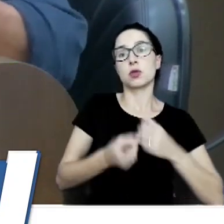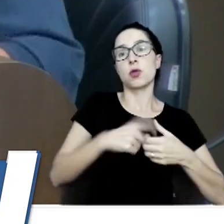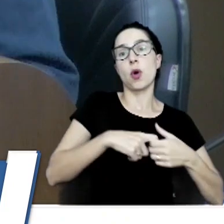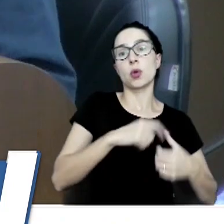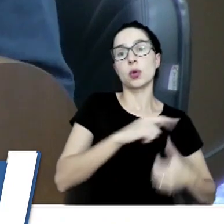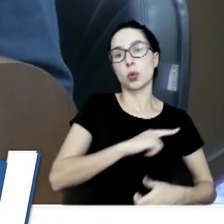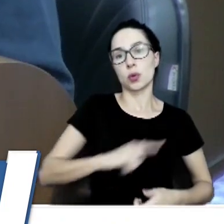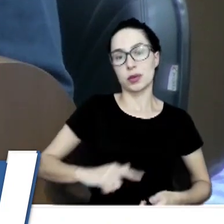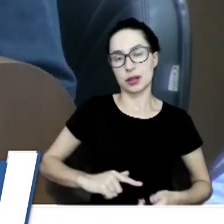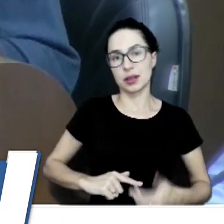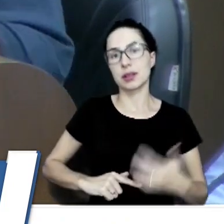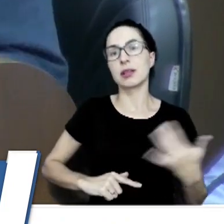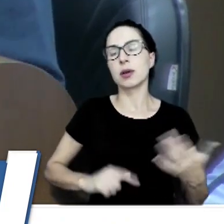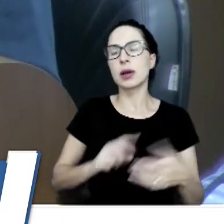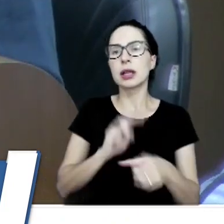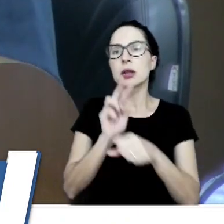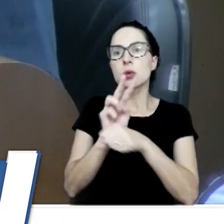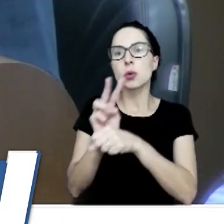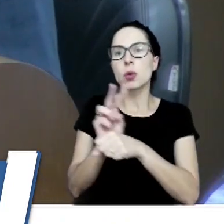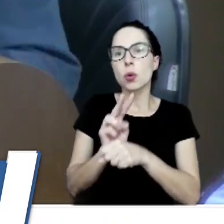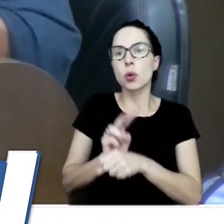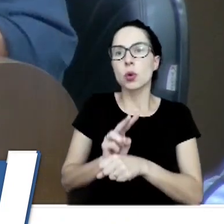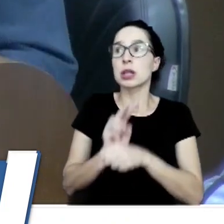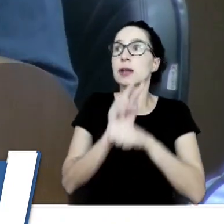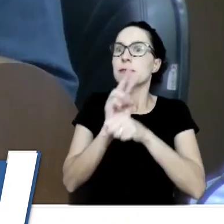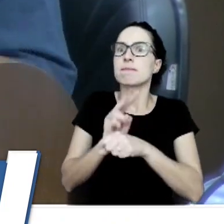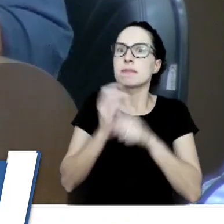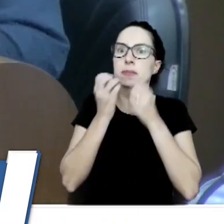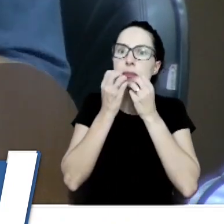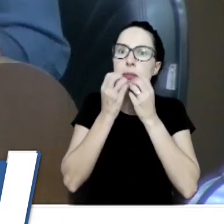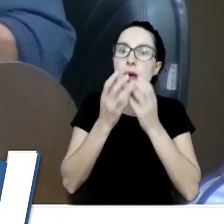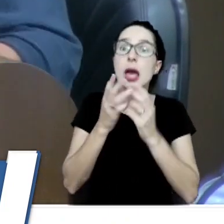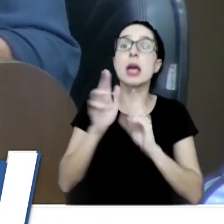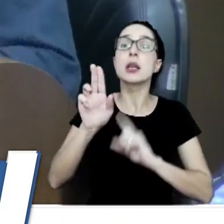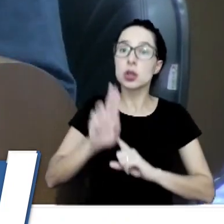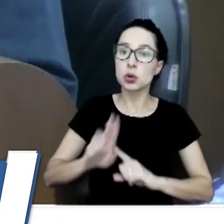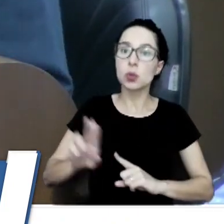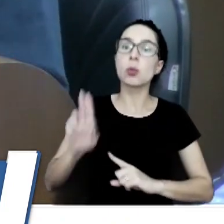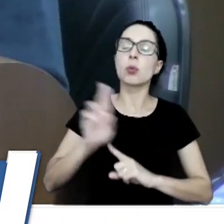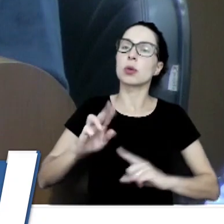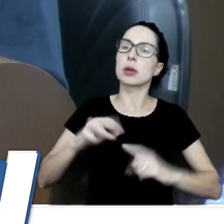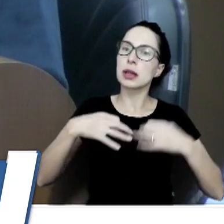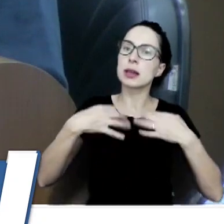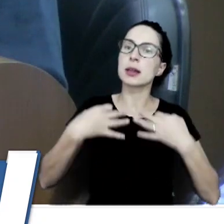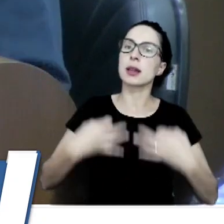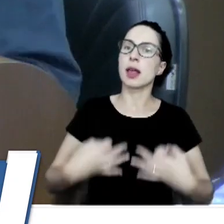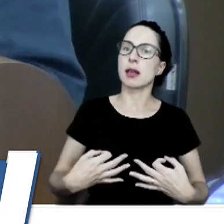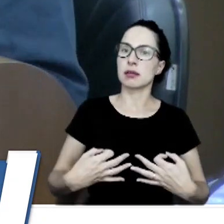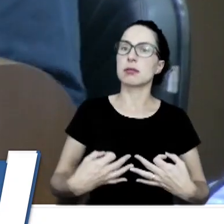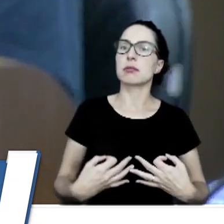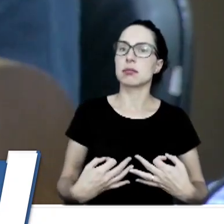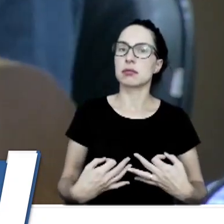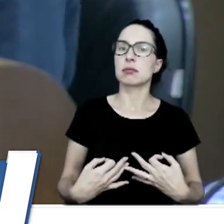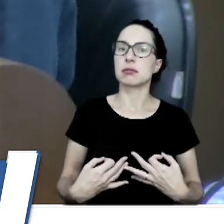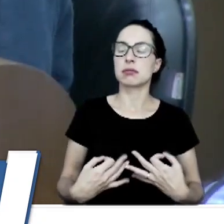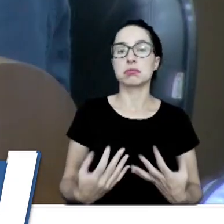presidente. Continuo com a palavra, plenário. Peço a palavra. A palavra, vereador Gilson Pelizzaro. Senhor